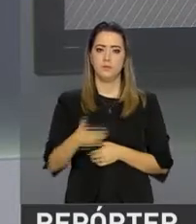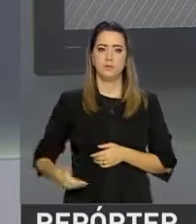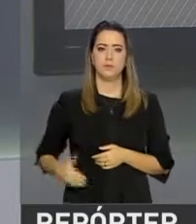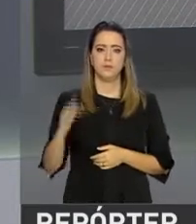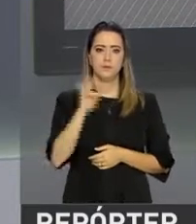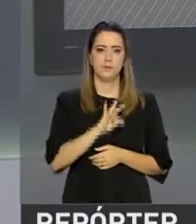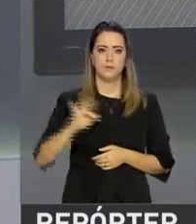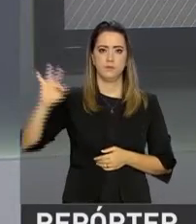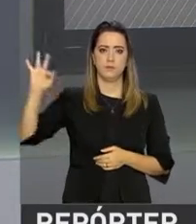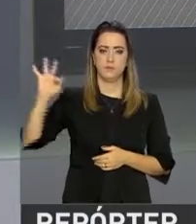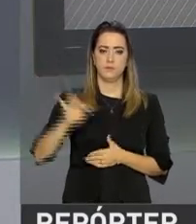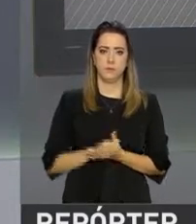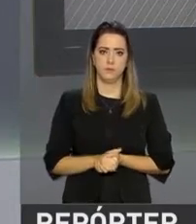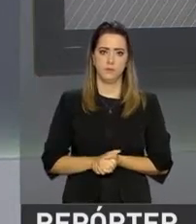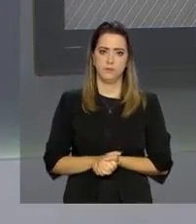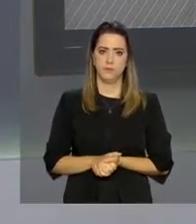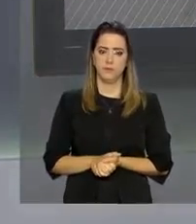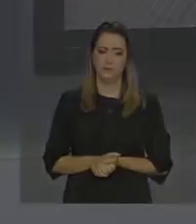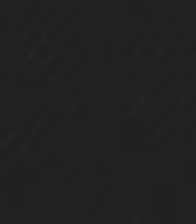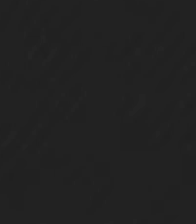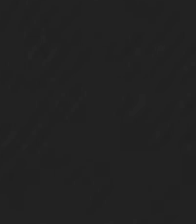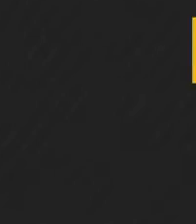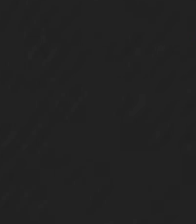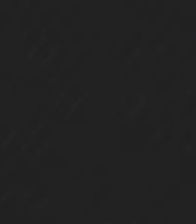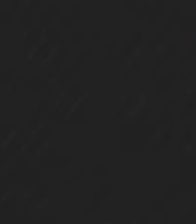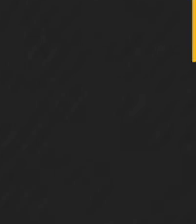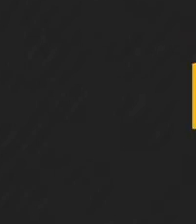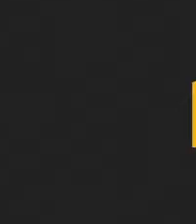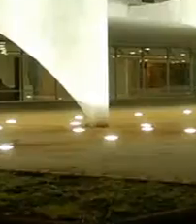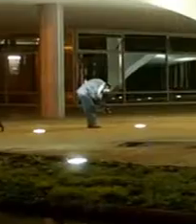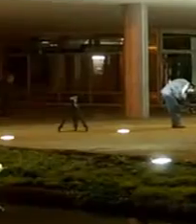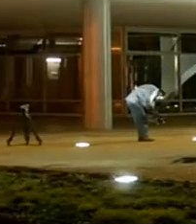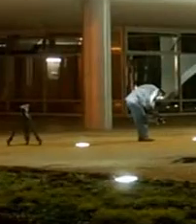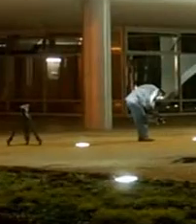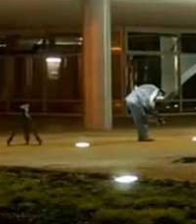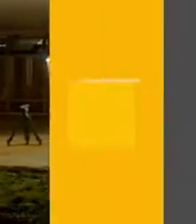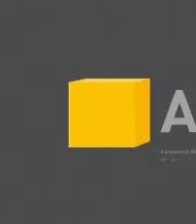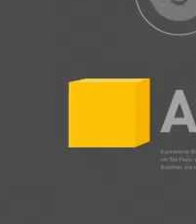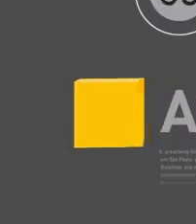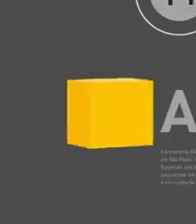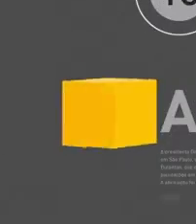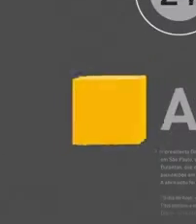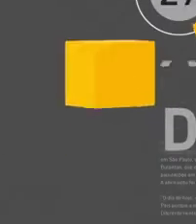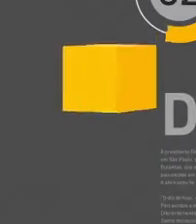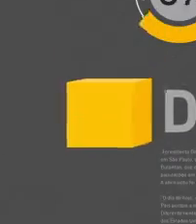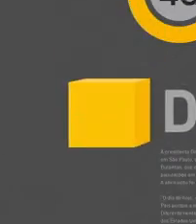na NBR, a TV do Governo Federal.